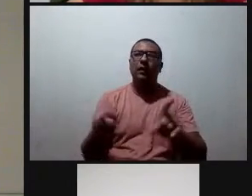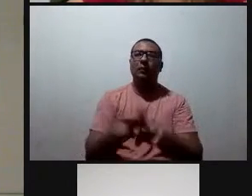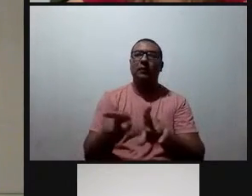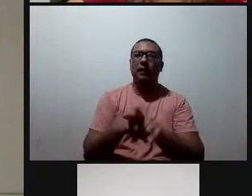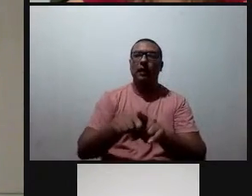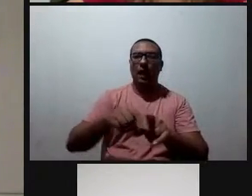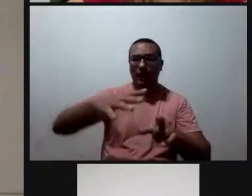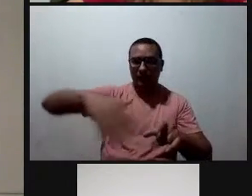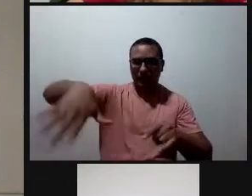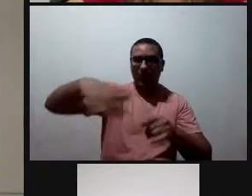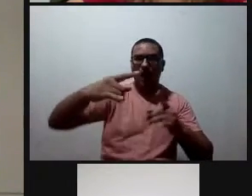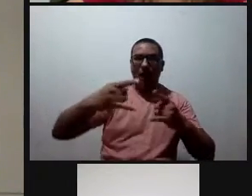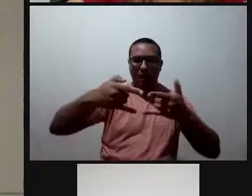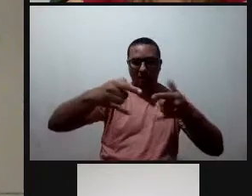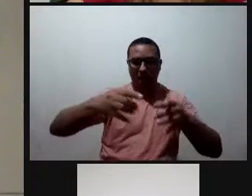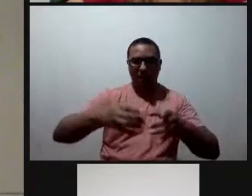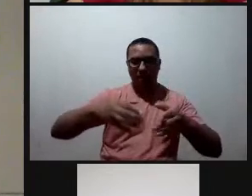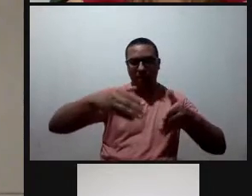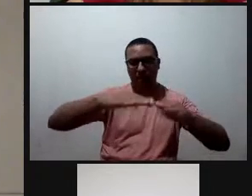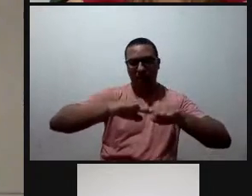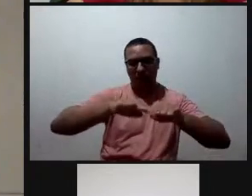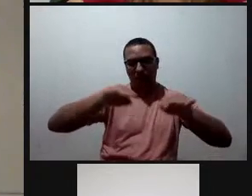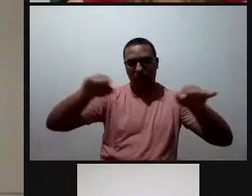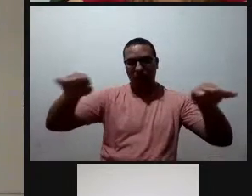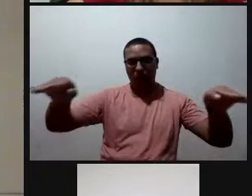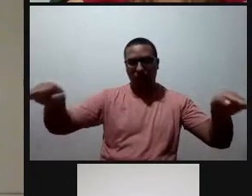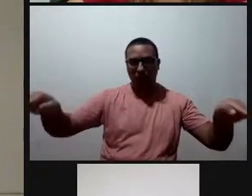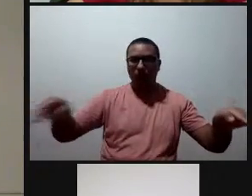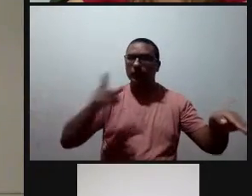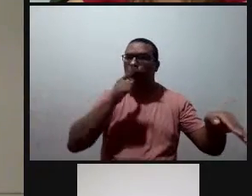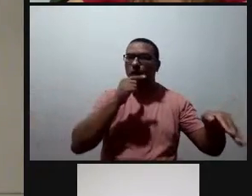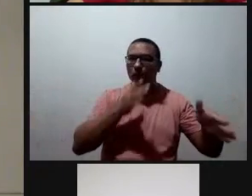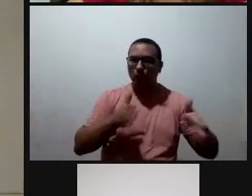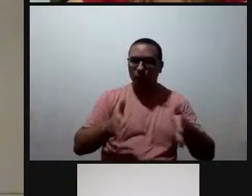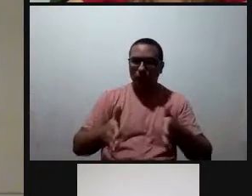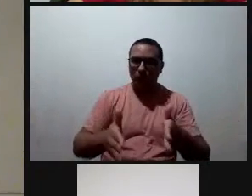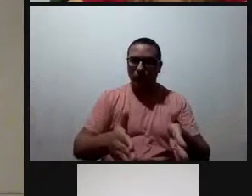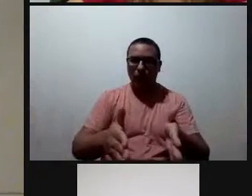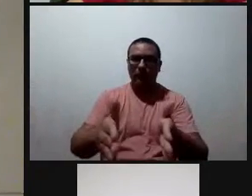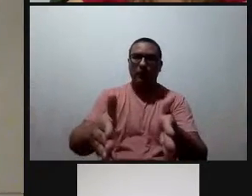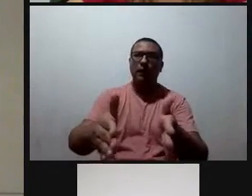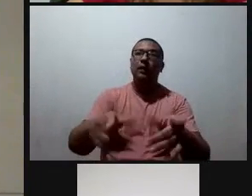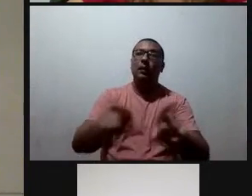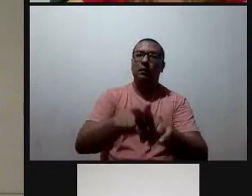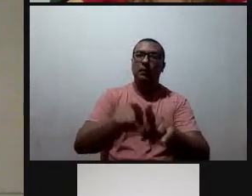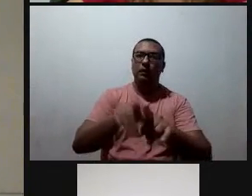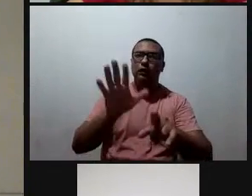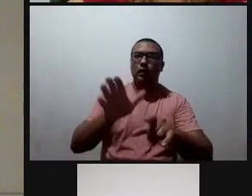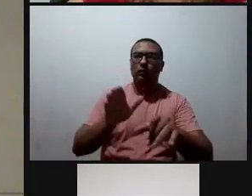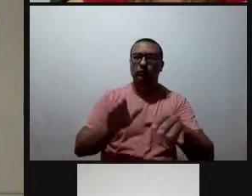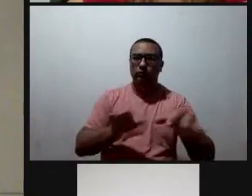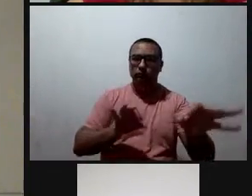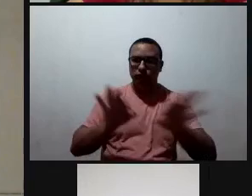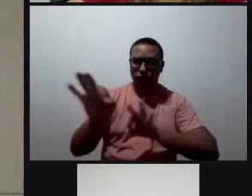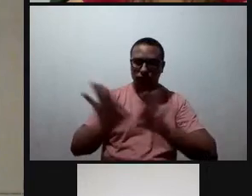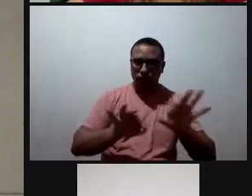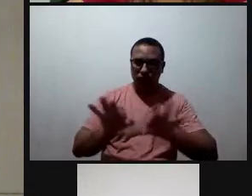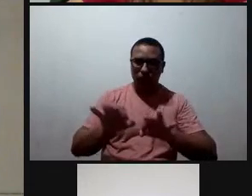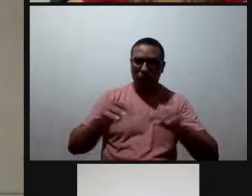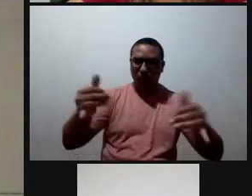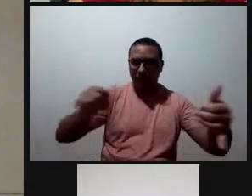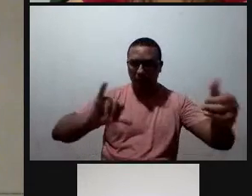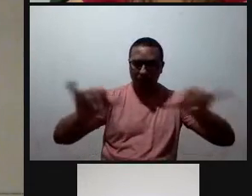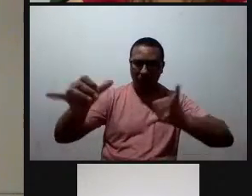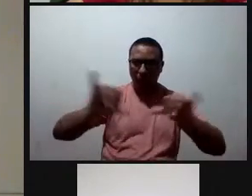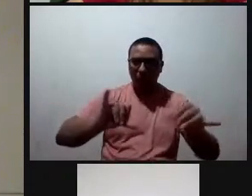da ponte foi construído pelo Laboratório de Cidades Mais Humanas, Mais